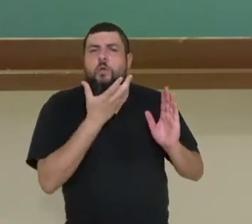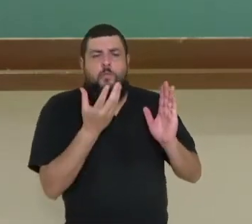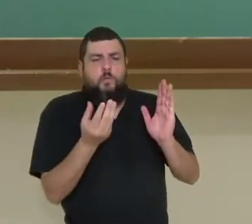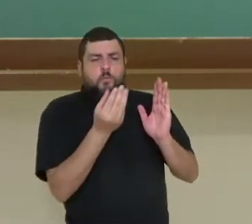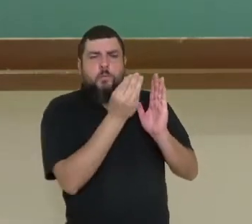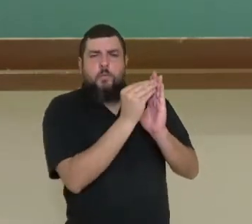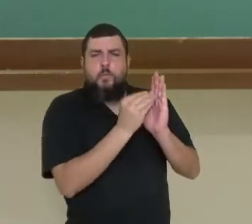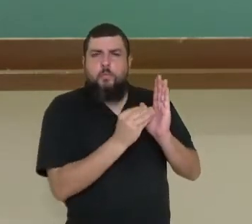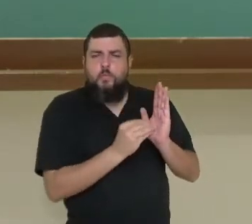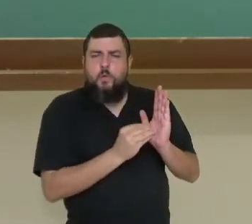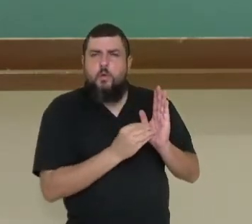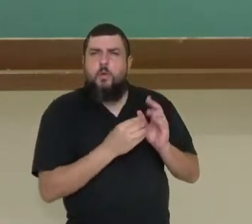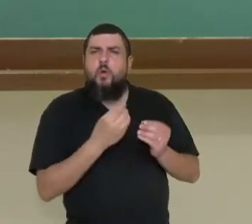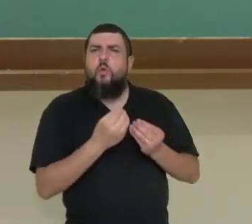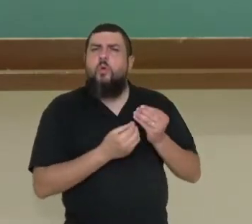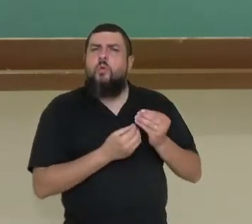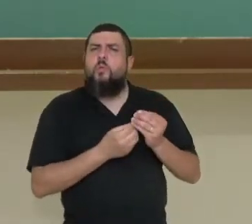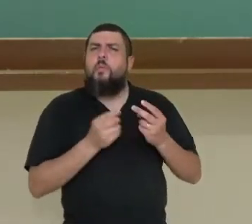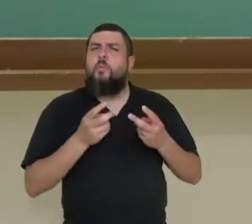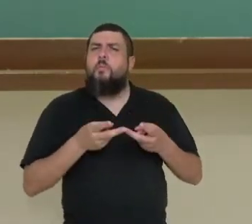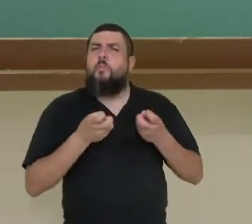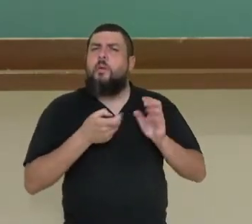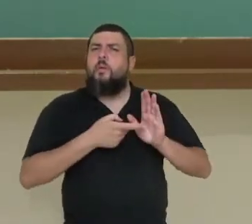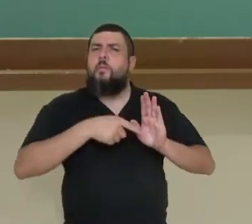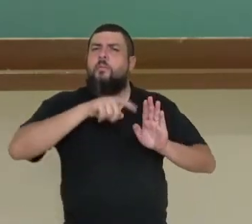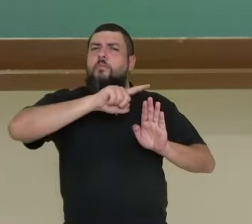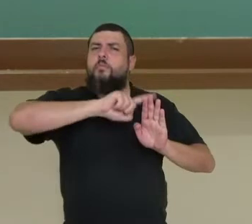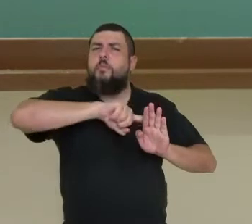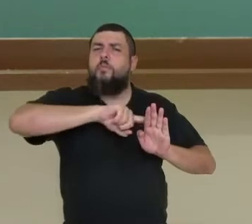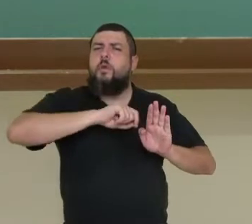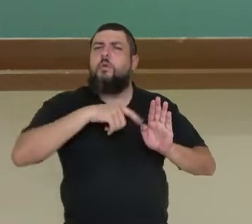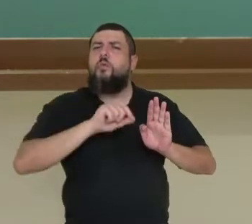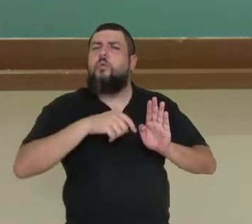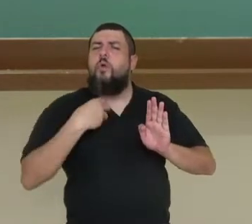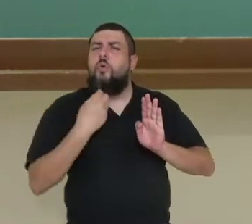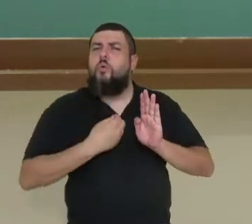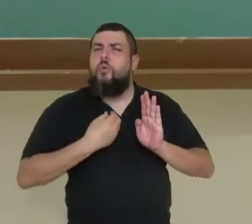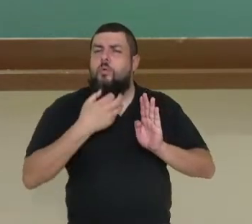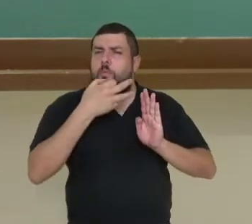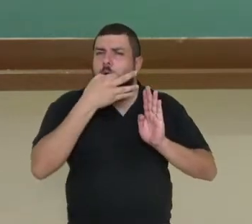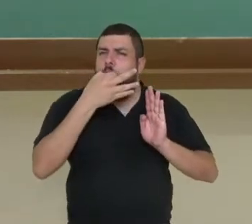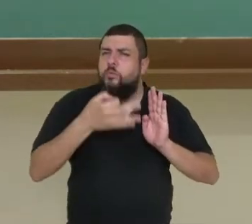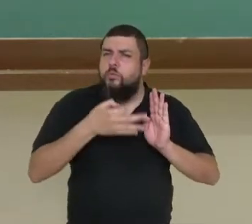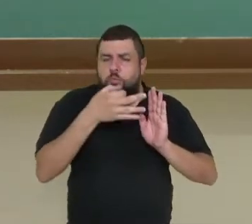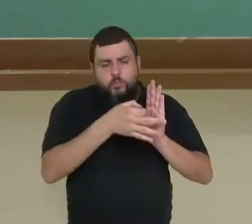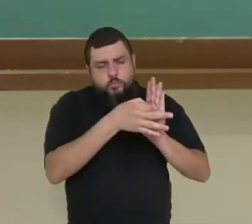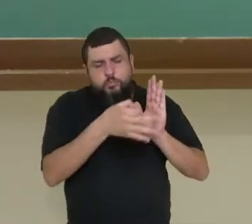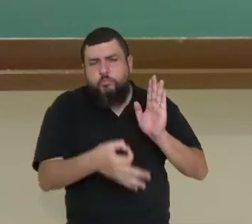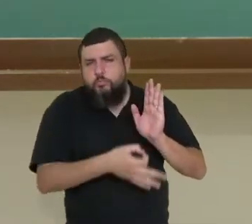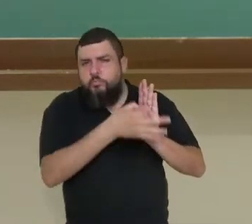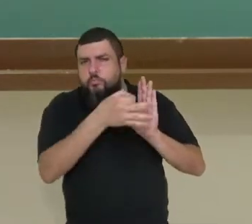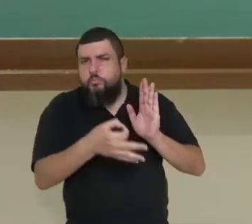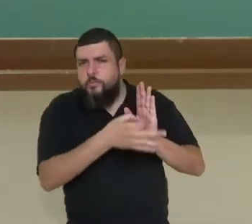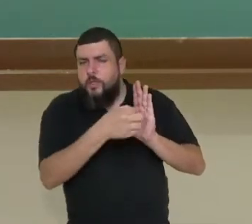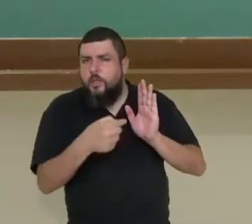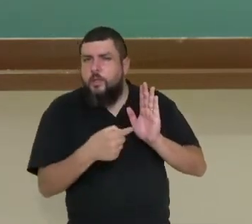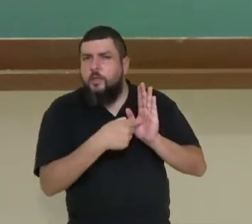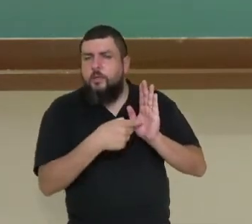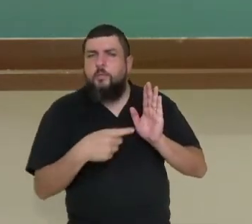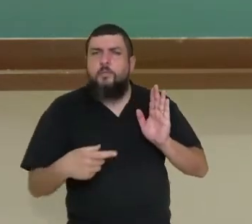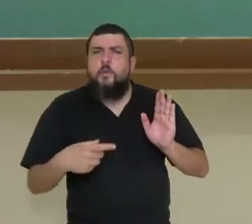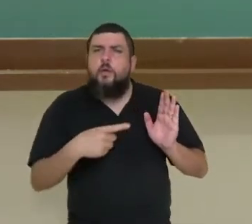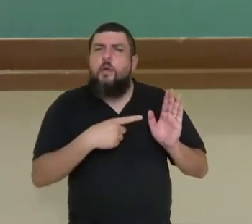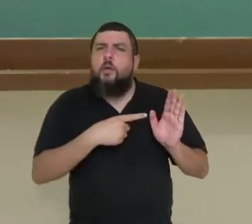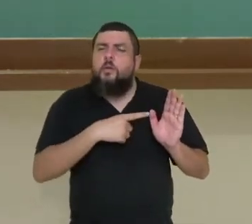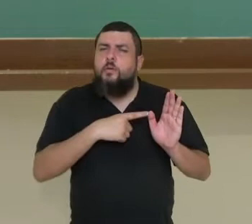nós acabamos de ler? Qual é a intencionalidade, a opinião e a sensibilidade que esse eu lírico pretende